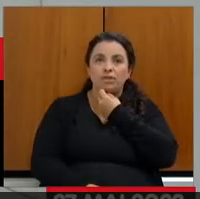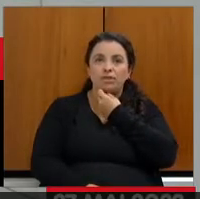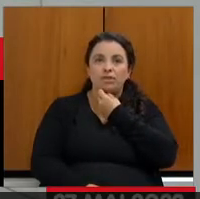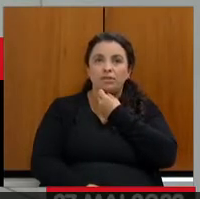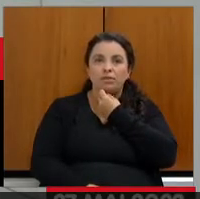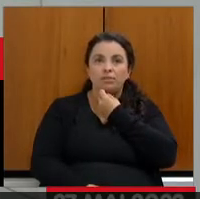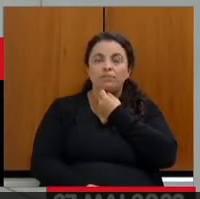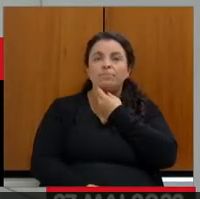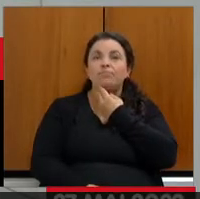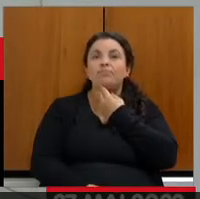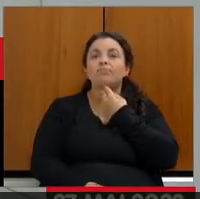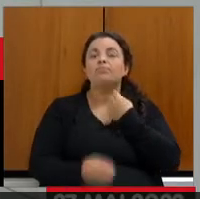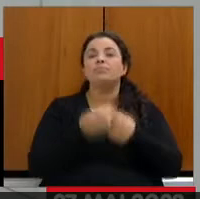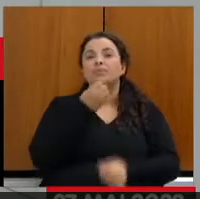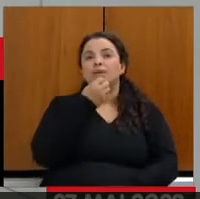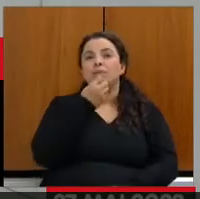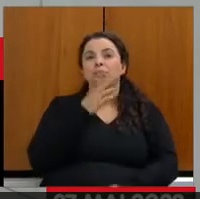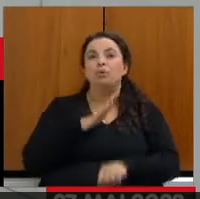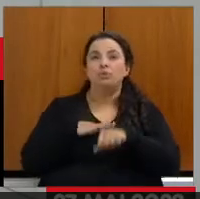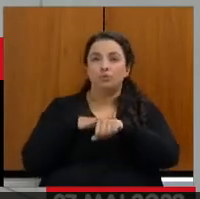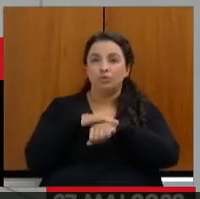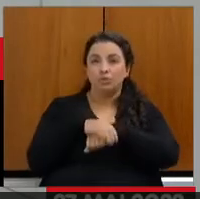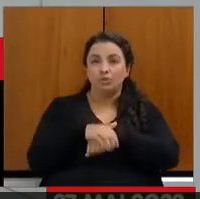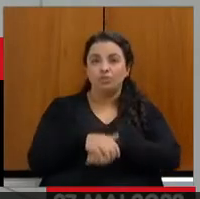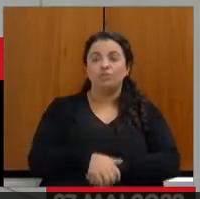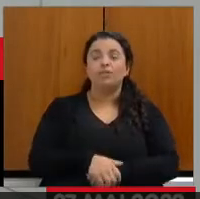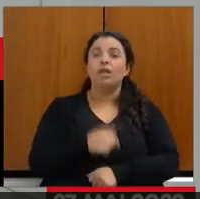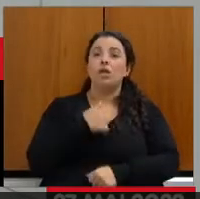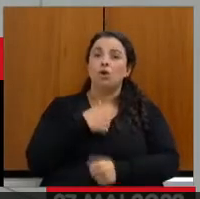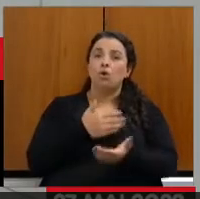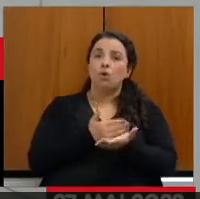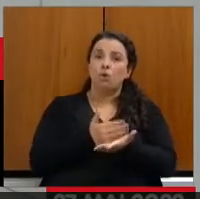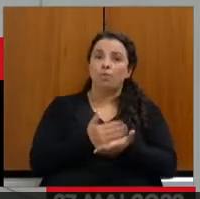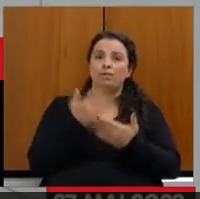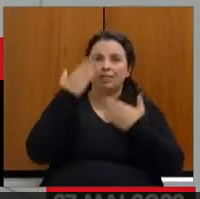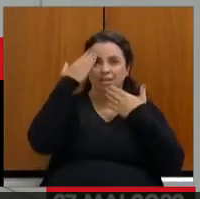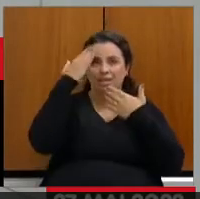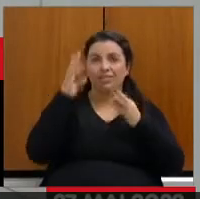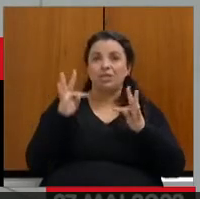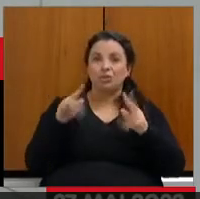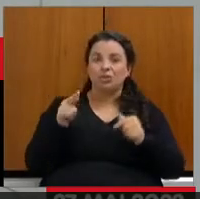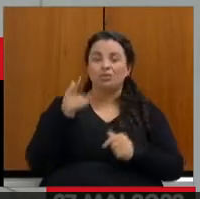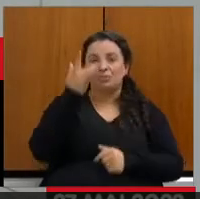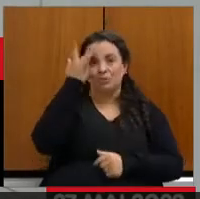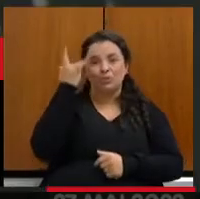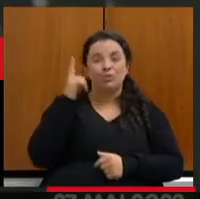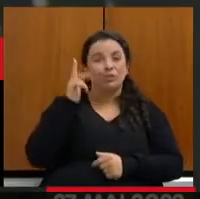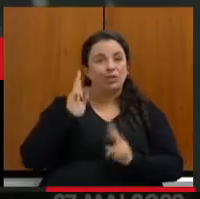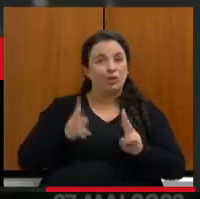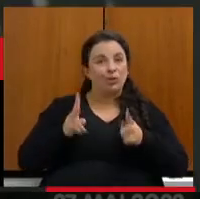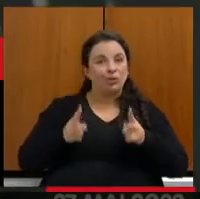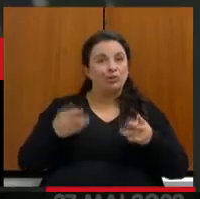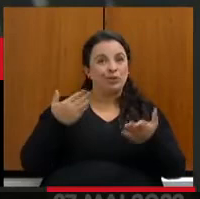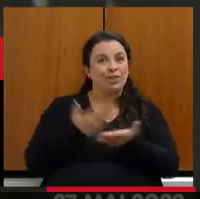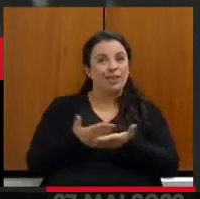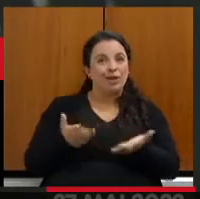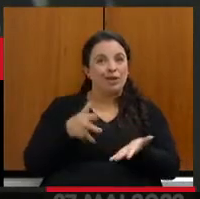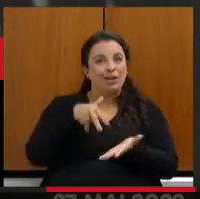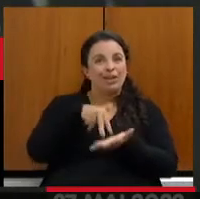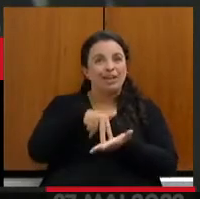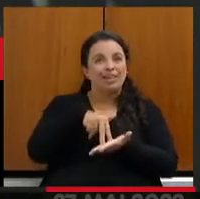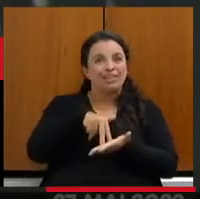Oi boa noite quero começar agradecendo aqui permanecem aqui na resistência com uma colega disse